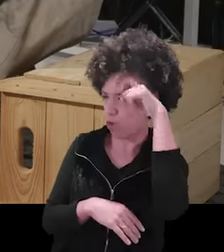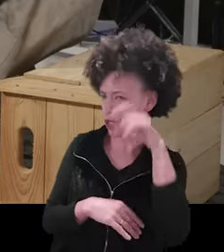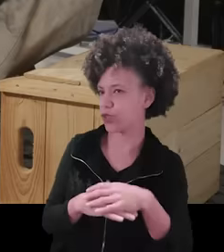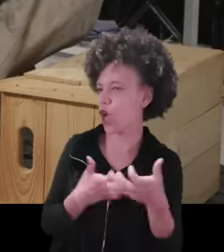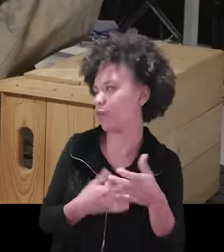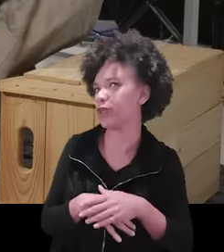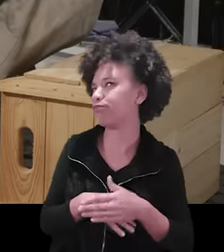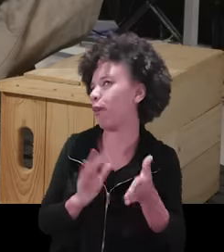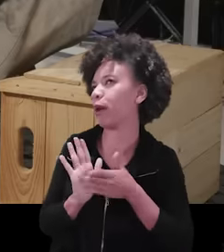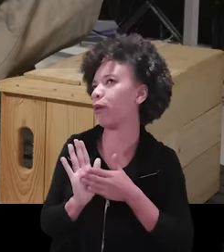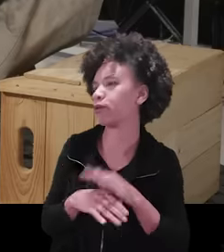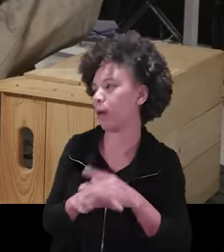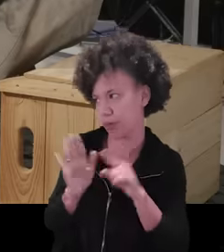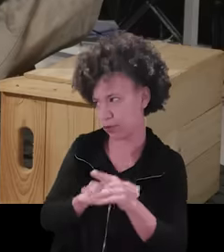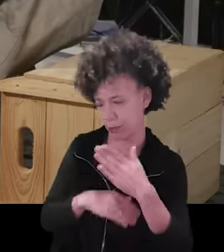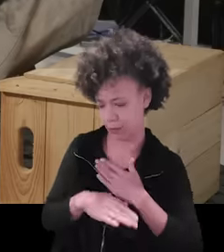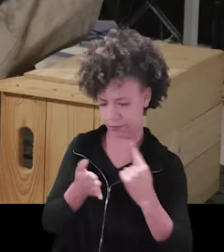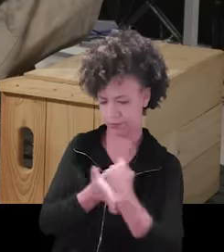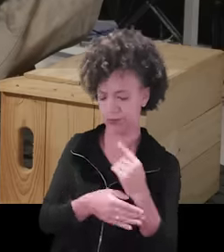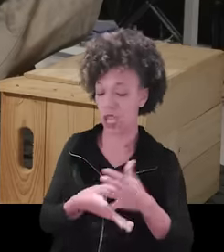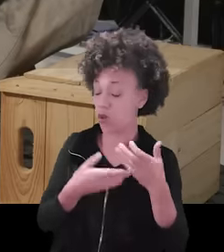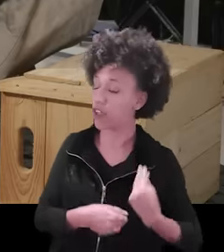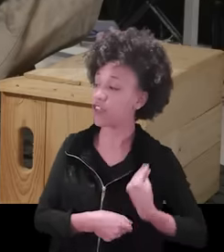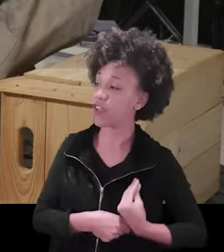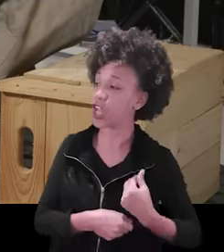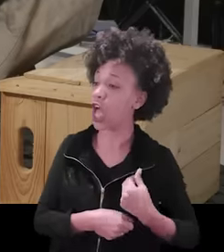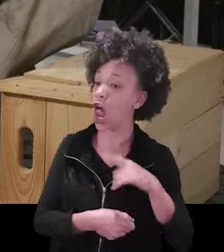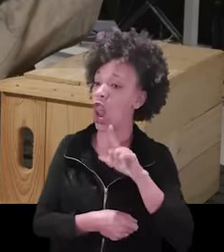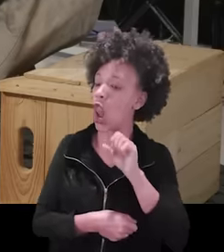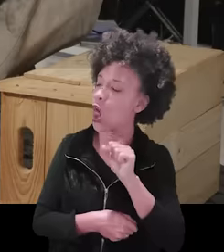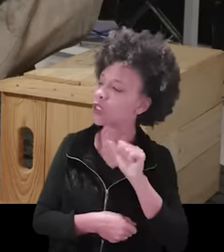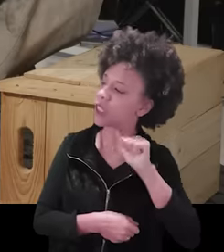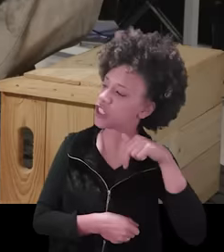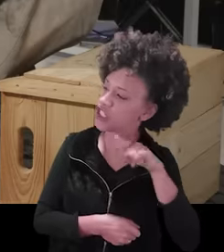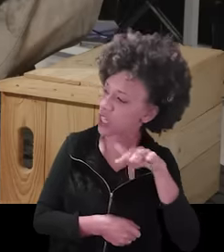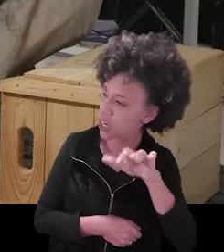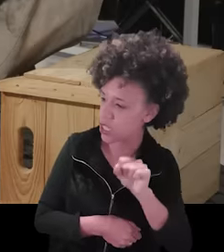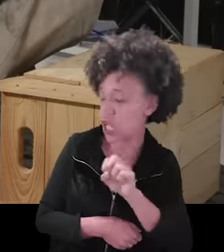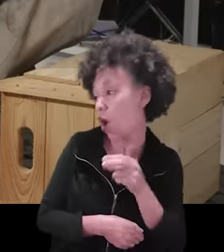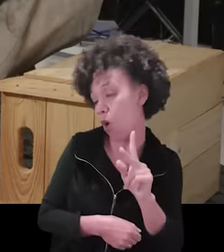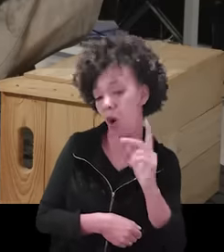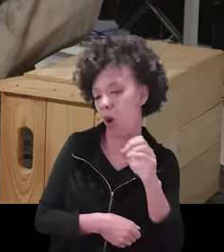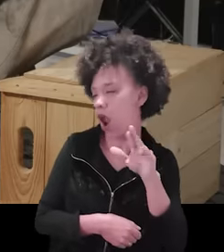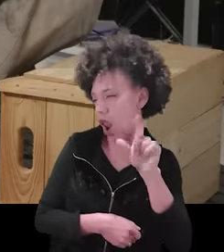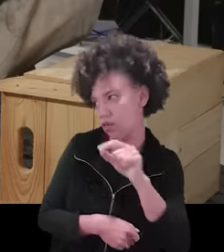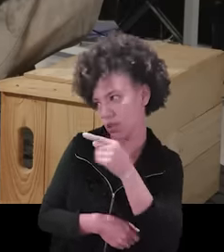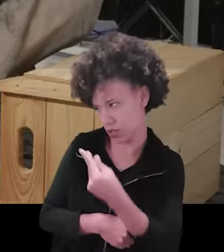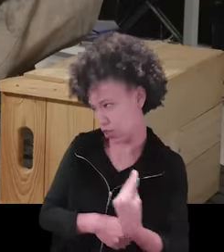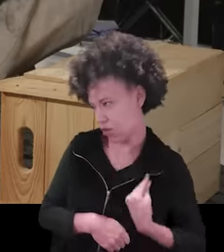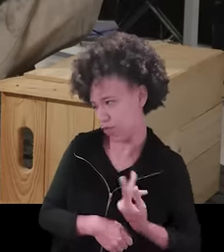sou o Maurício eu quero morar junto com a ideia de morar vou fazer a pergunta para mim eu tô querendo morar em Los Angeles por exemplo ou Orlando de onde você mora